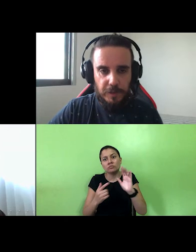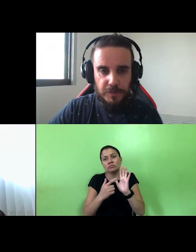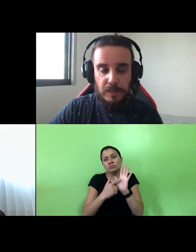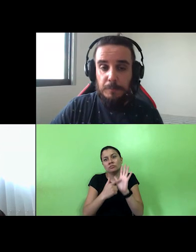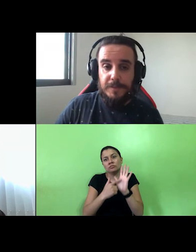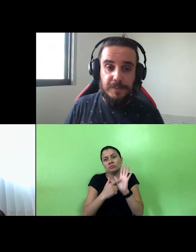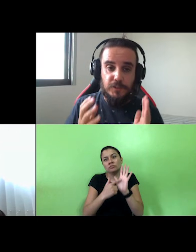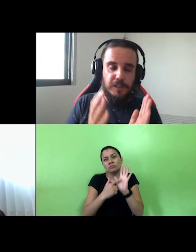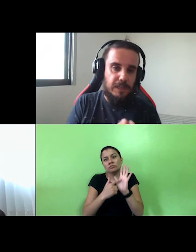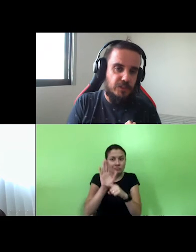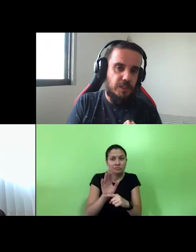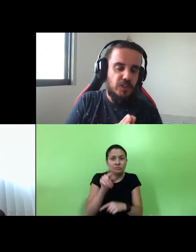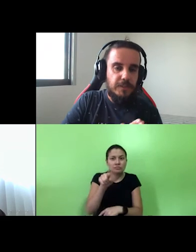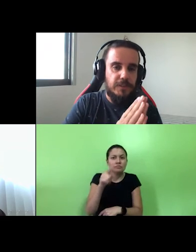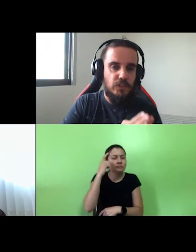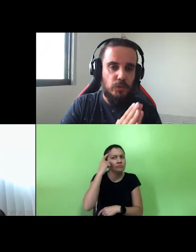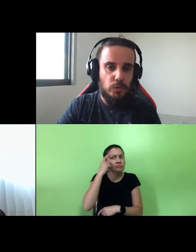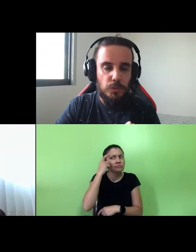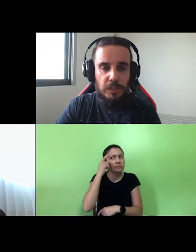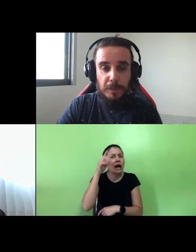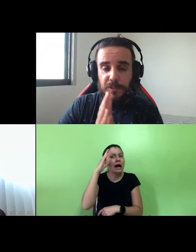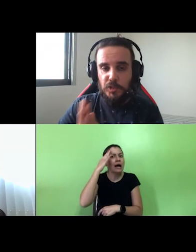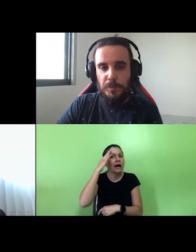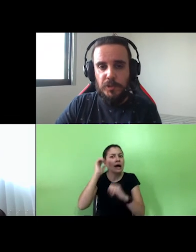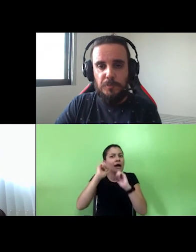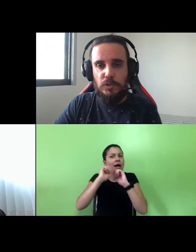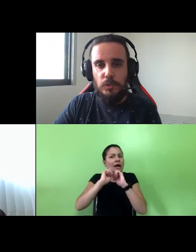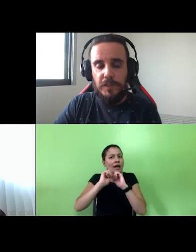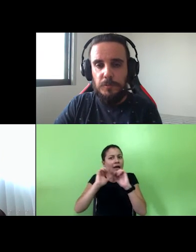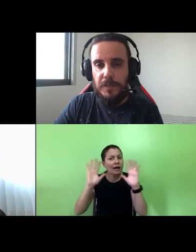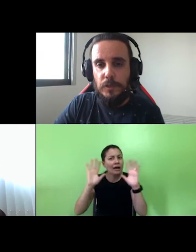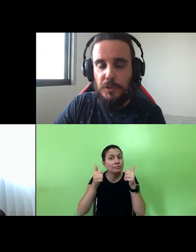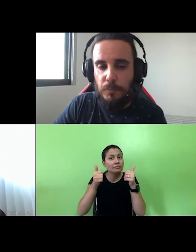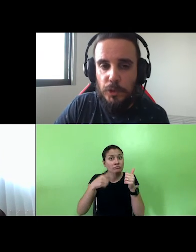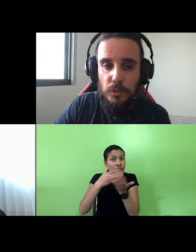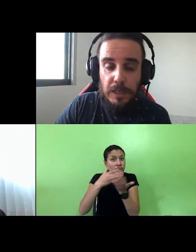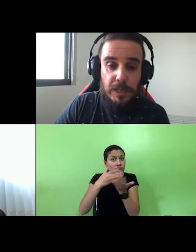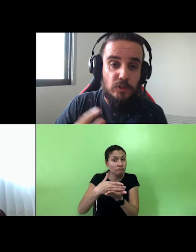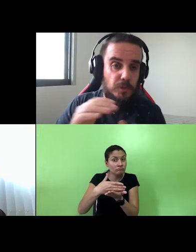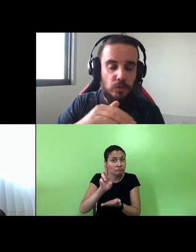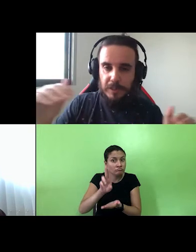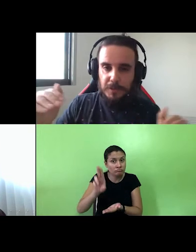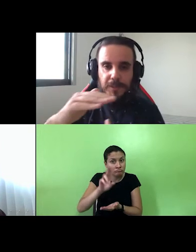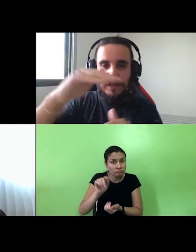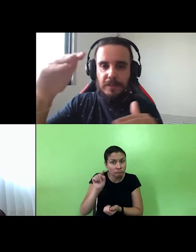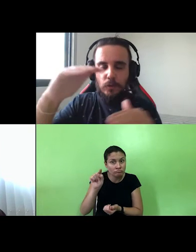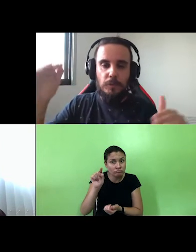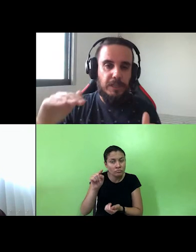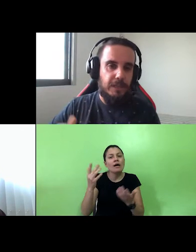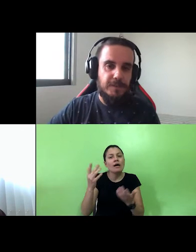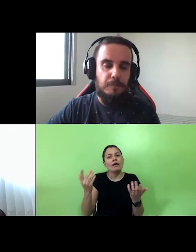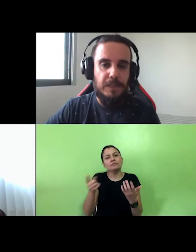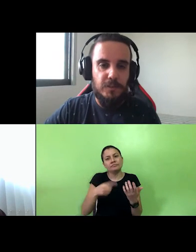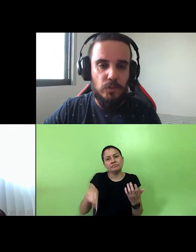nossa conversa, para se certificar de que ele tinha entendido tudo. A partir do momento que a gente passou a usar esse material de apoio, a gente começou a eliminar